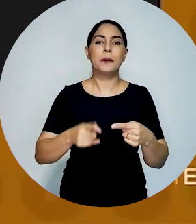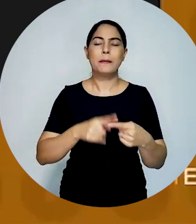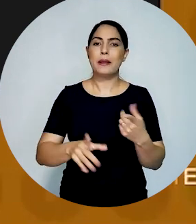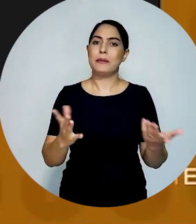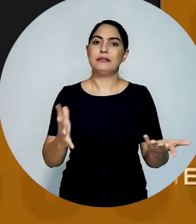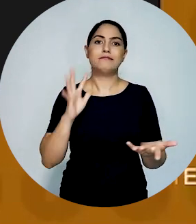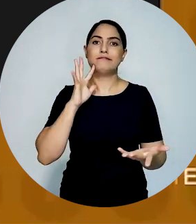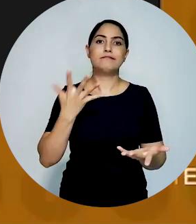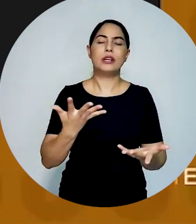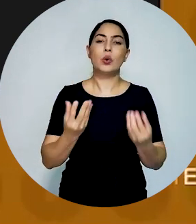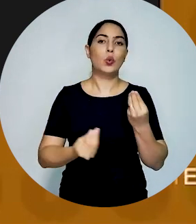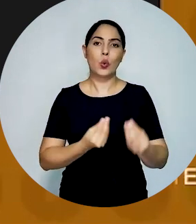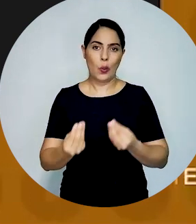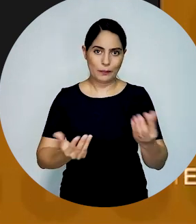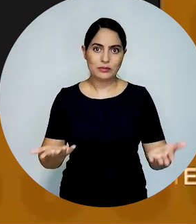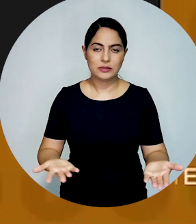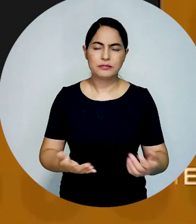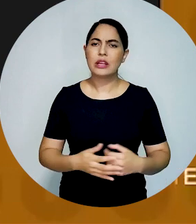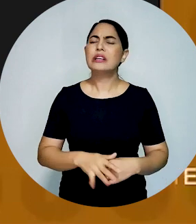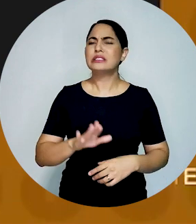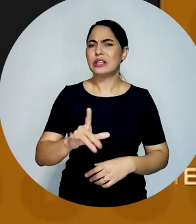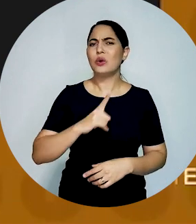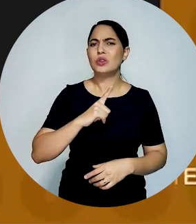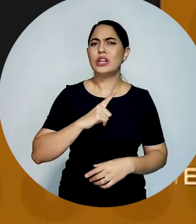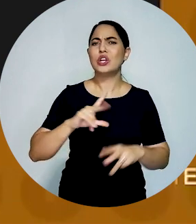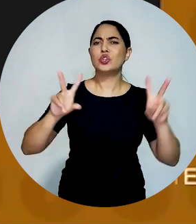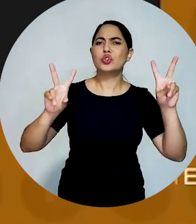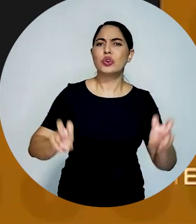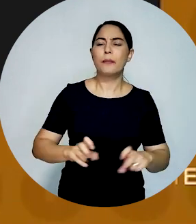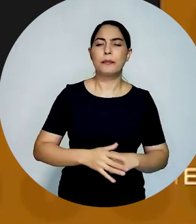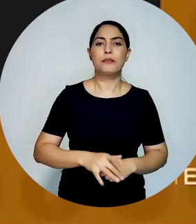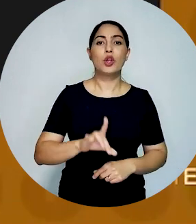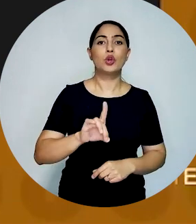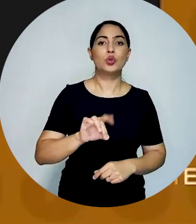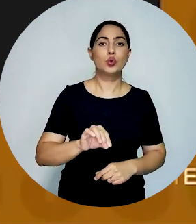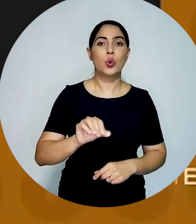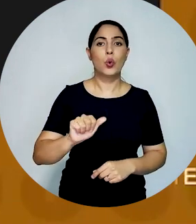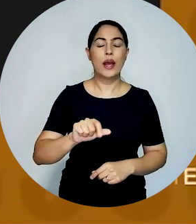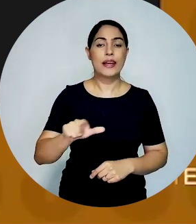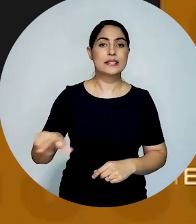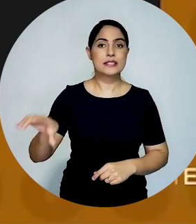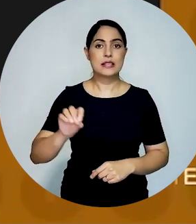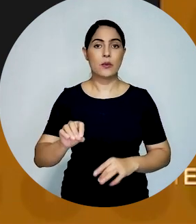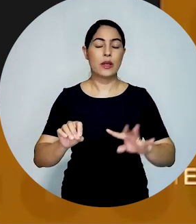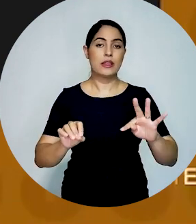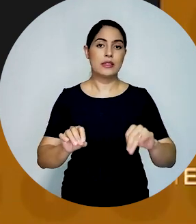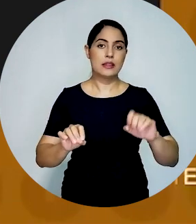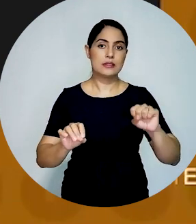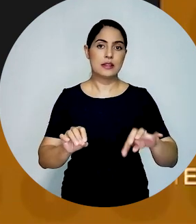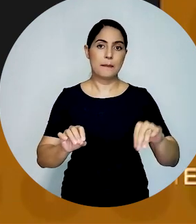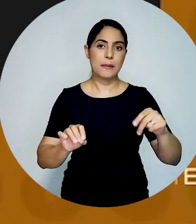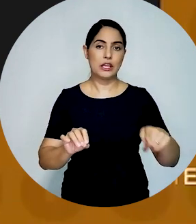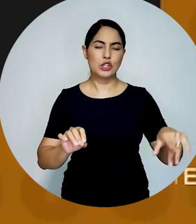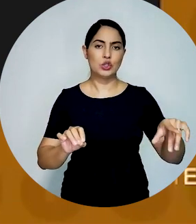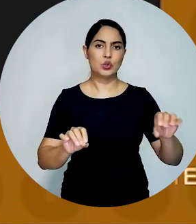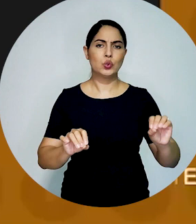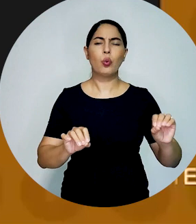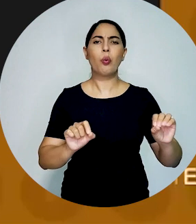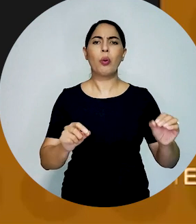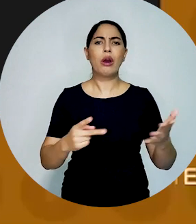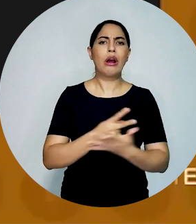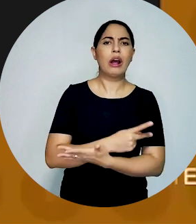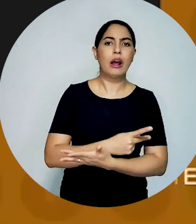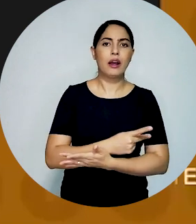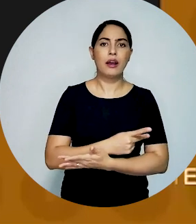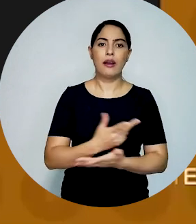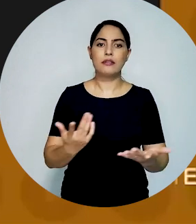E por isso que a dica que eu deixo no primeiro slide, e que os cursos já começam dizendo: doação é isso, testamento é aquilo. E eu